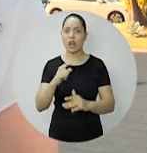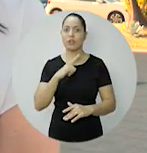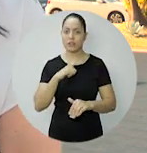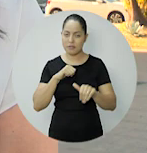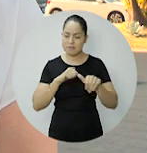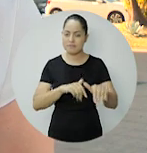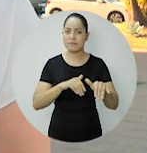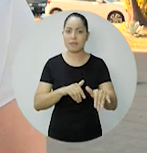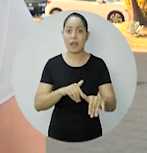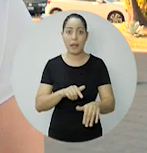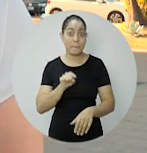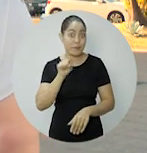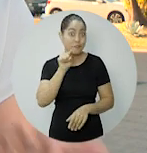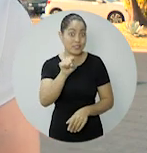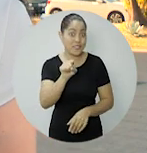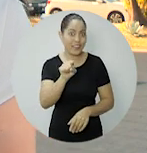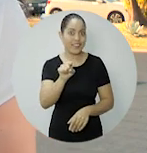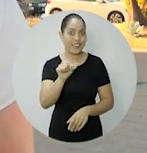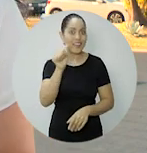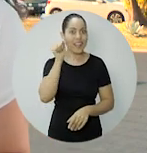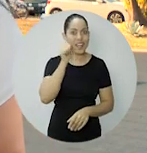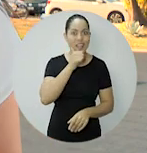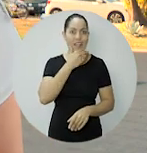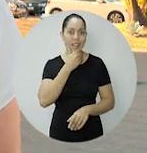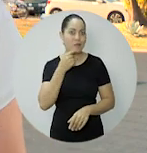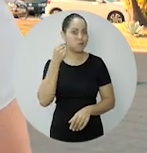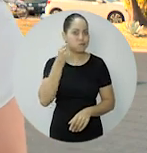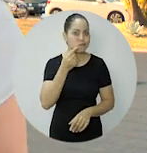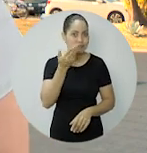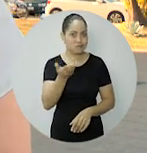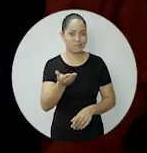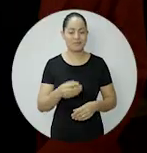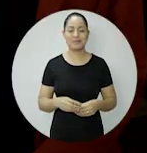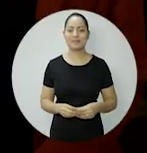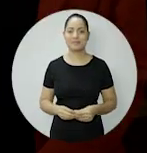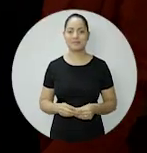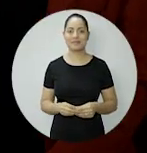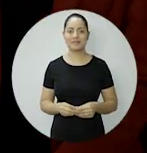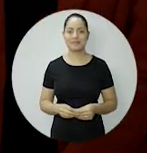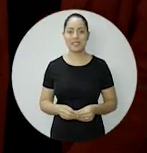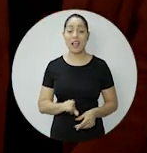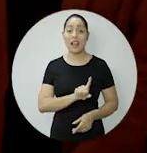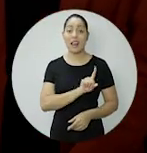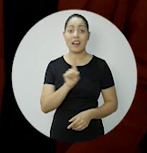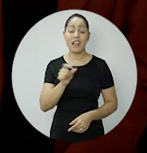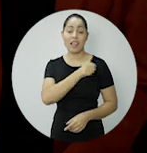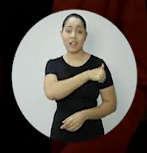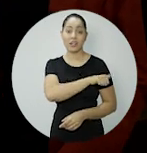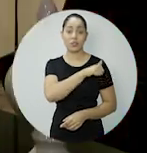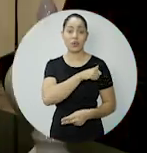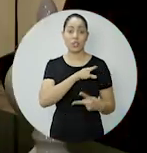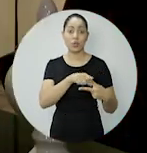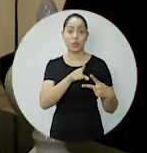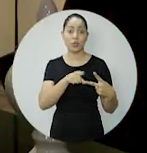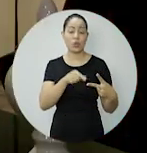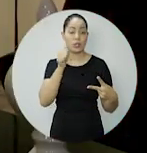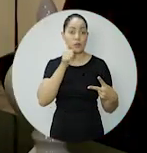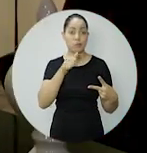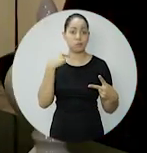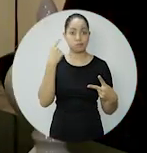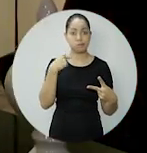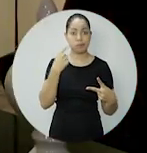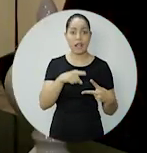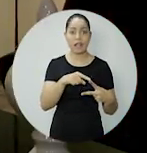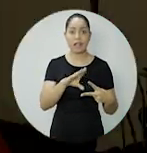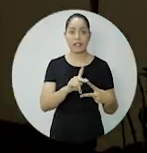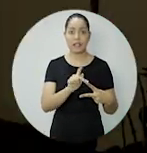OAB está aqui. Para você, advogado, para você, advogada. No Rio de Janeiro, 2 advogadas, Carolina Miraglia e